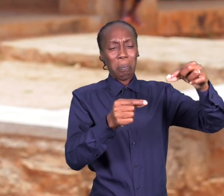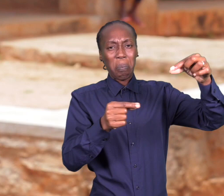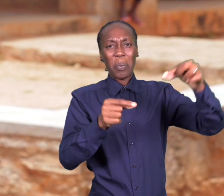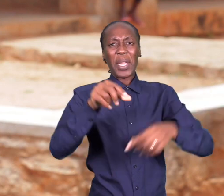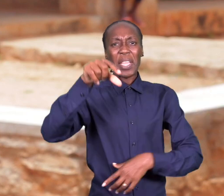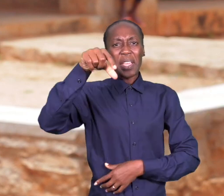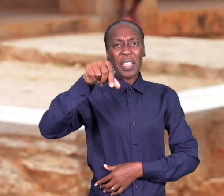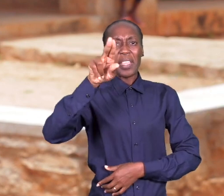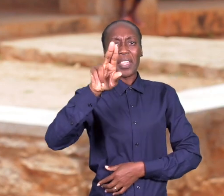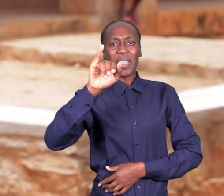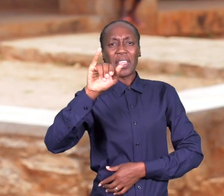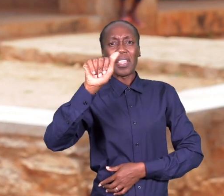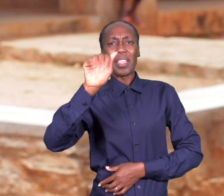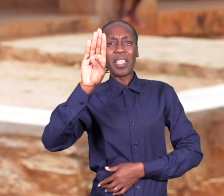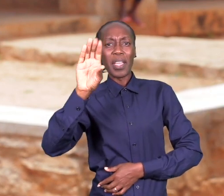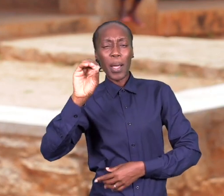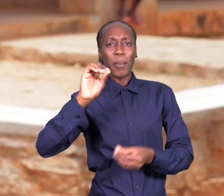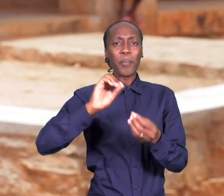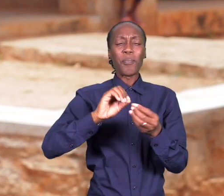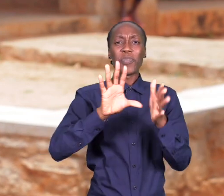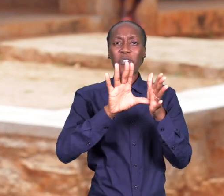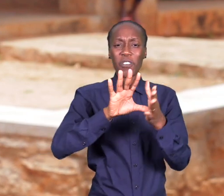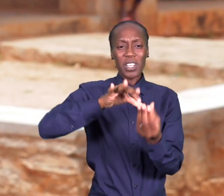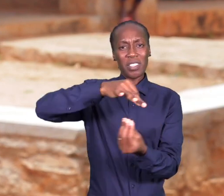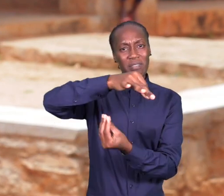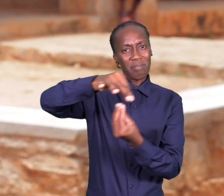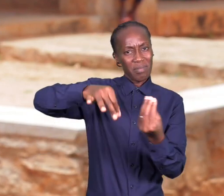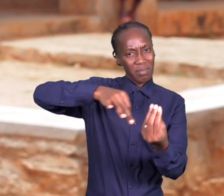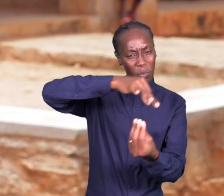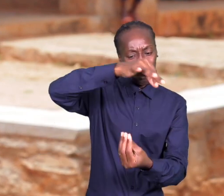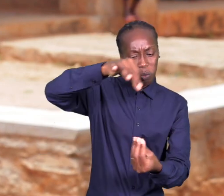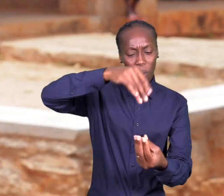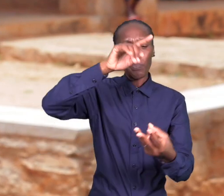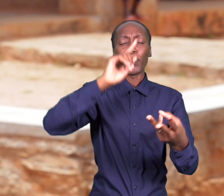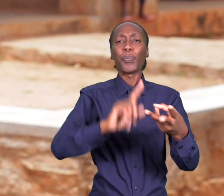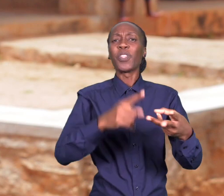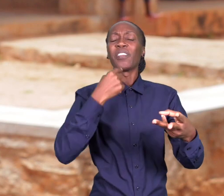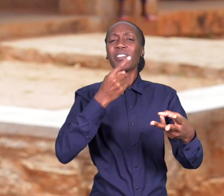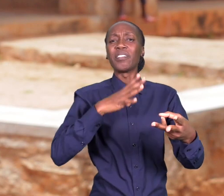temos as folhas de batata doce, vulgo inchama,